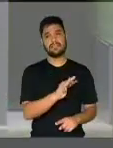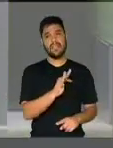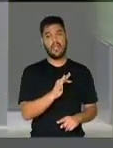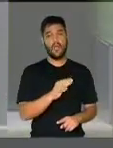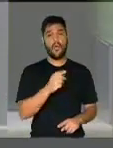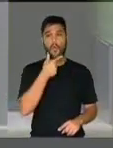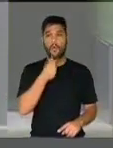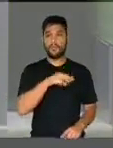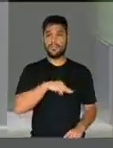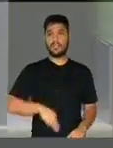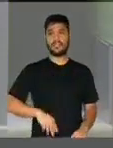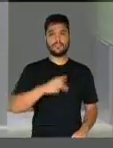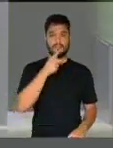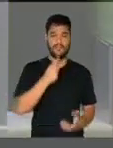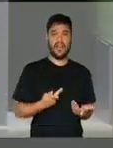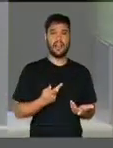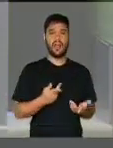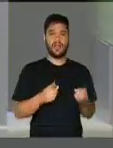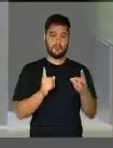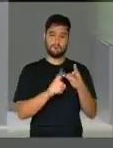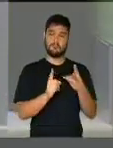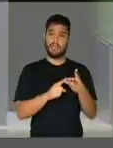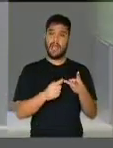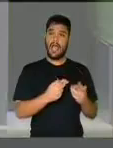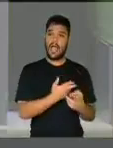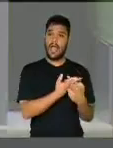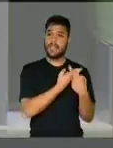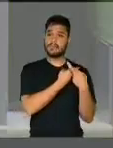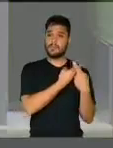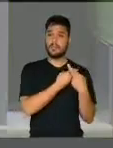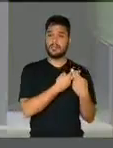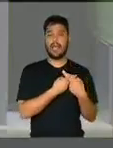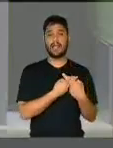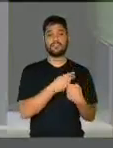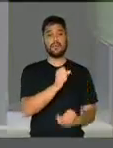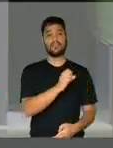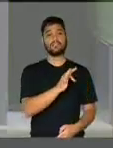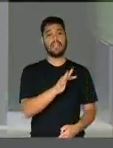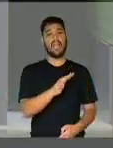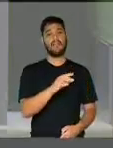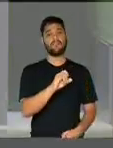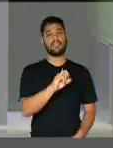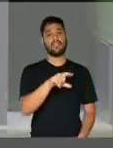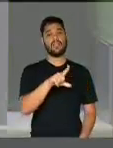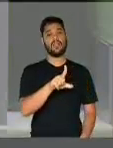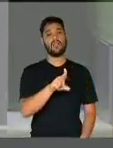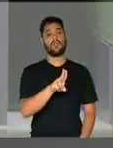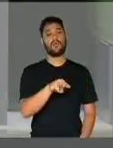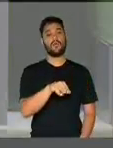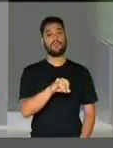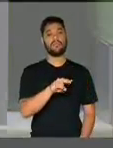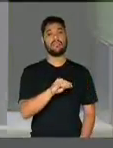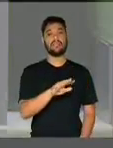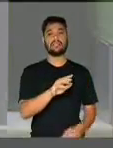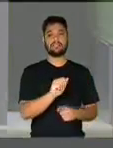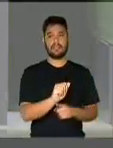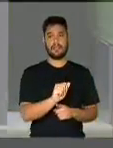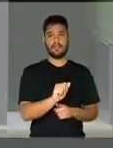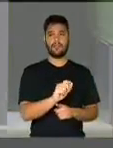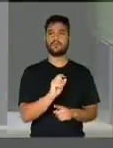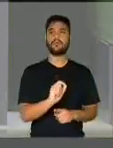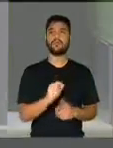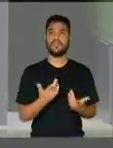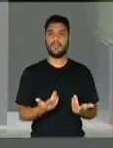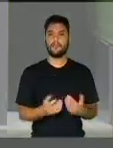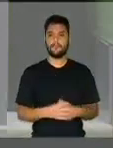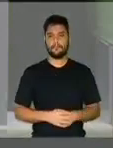fala também sobre o papel iluminista que o STF deve ter. E em relação ao papel iluminista,